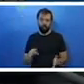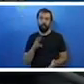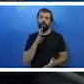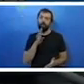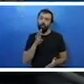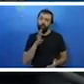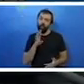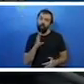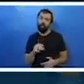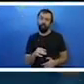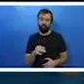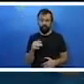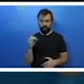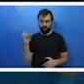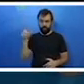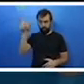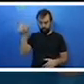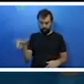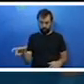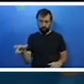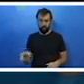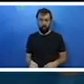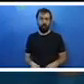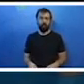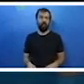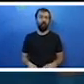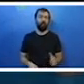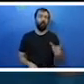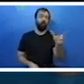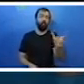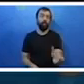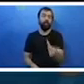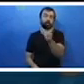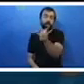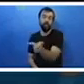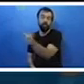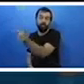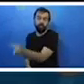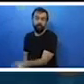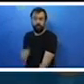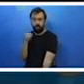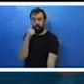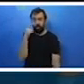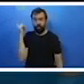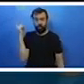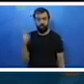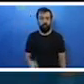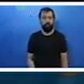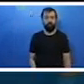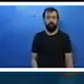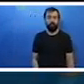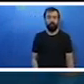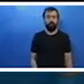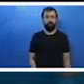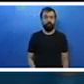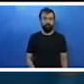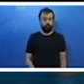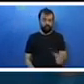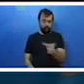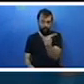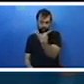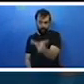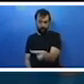Então, nossos personagens de hoje, da nossa aula, nós temos Tiradentes e o rei de Portugal, representando a